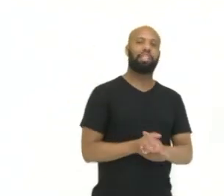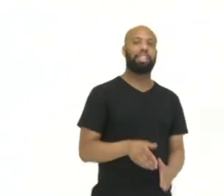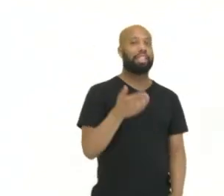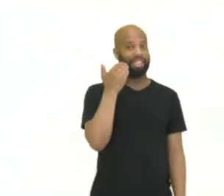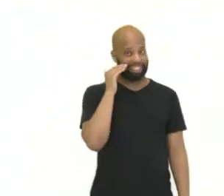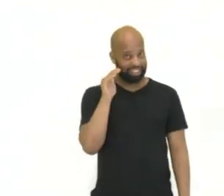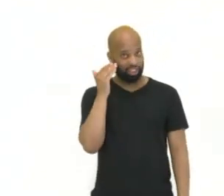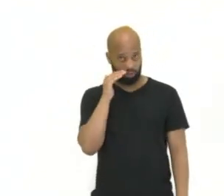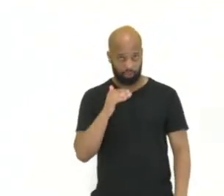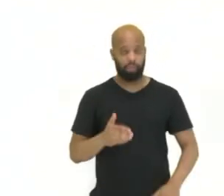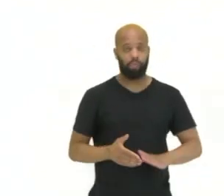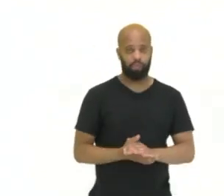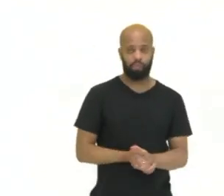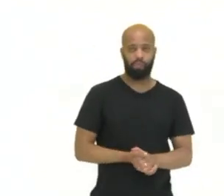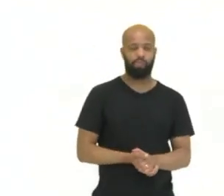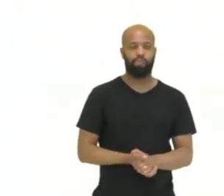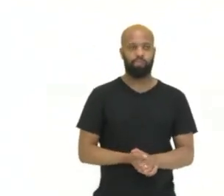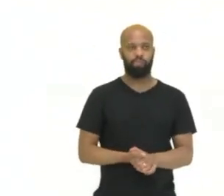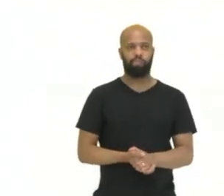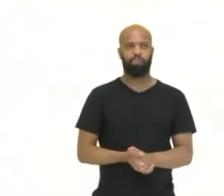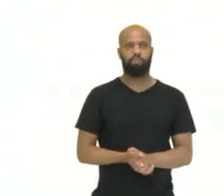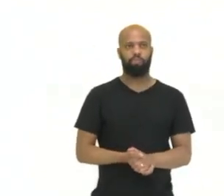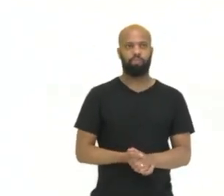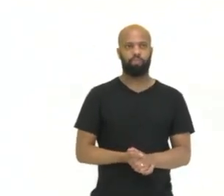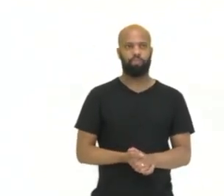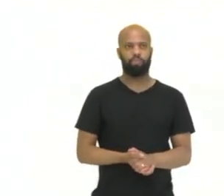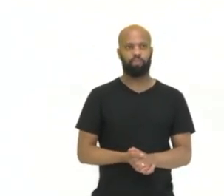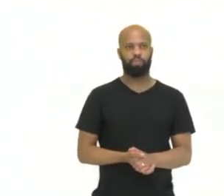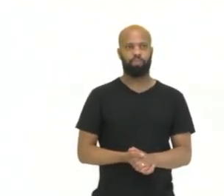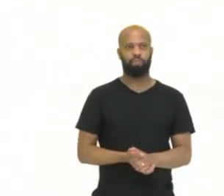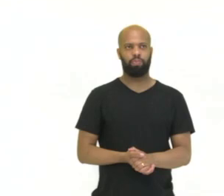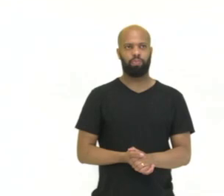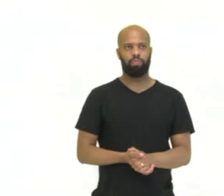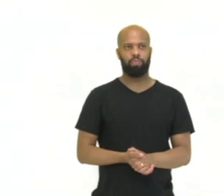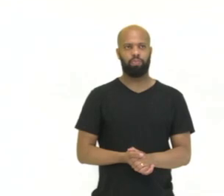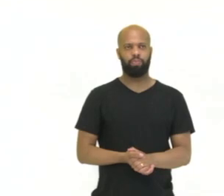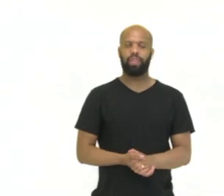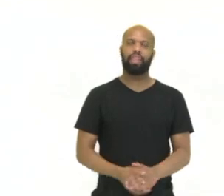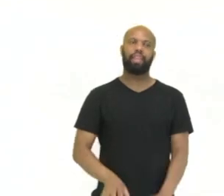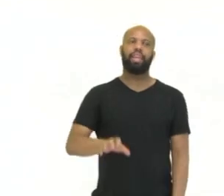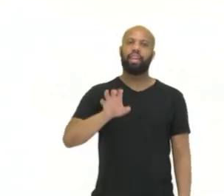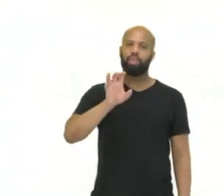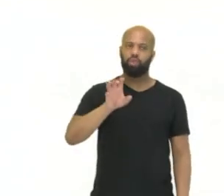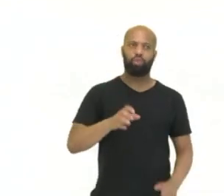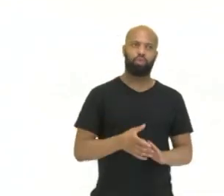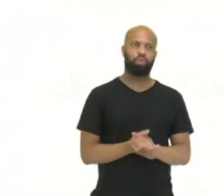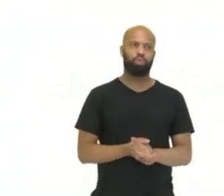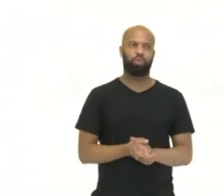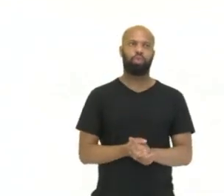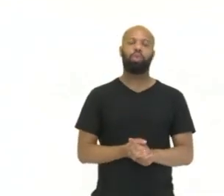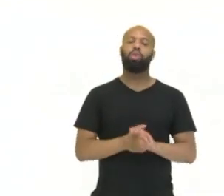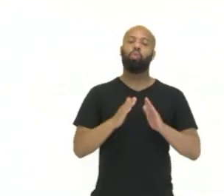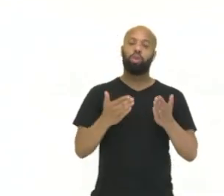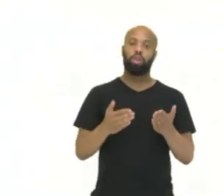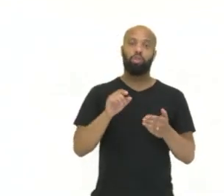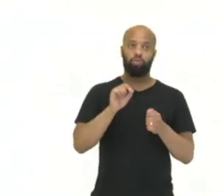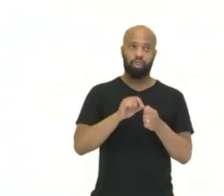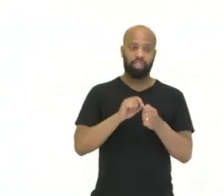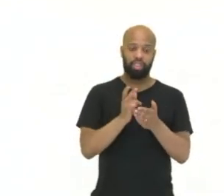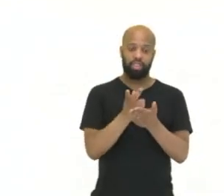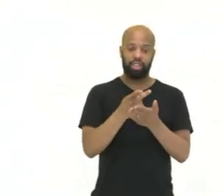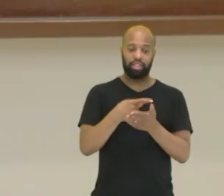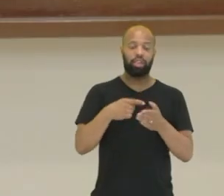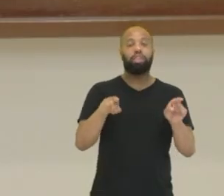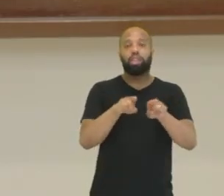em 110 graus. Beleza? Então tá aí. Mais do que você saber fazer o desenho, você